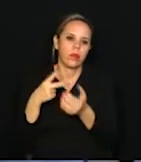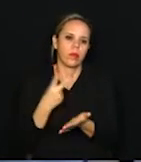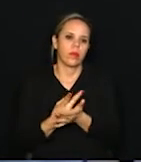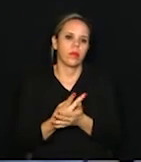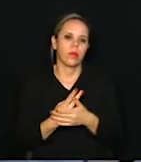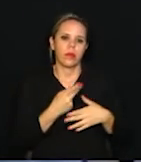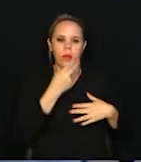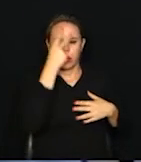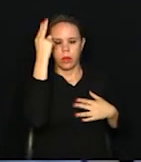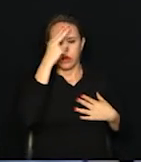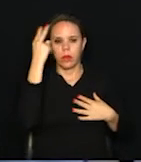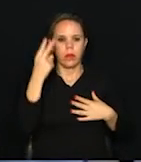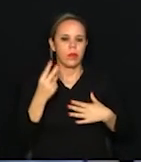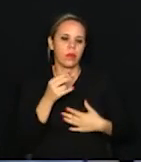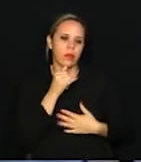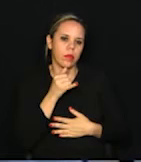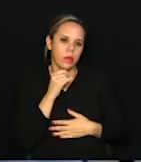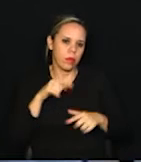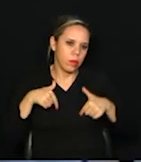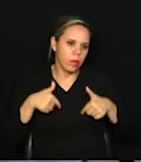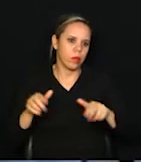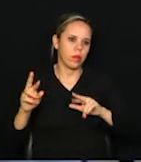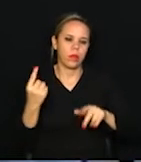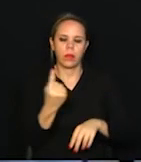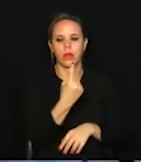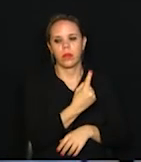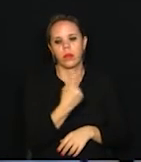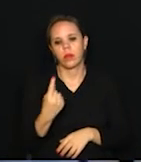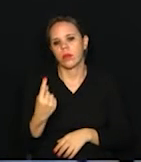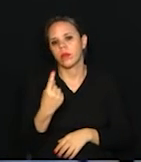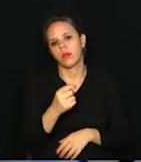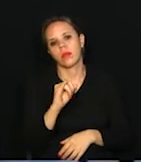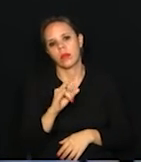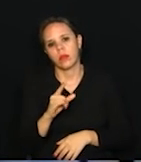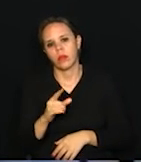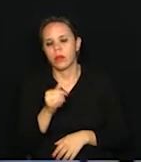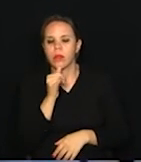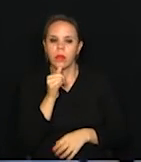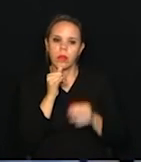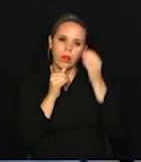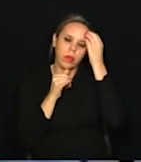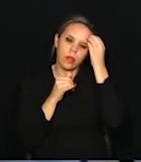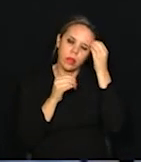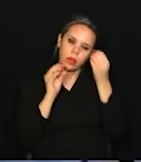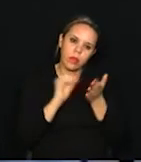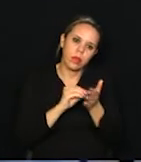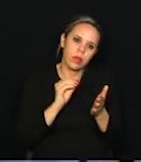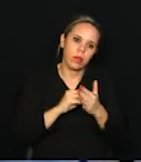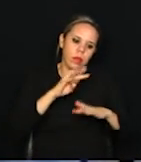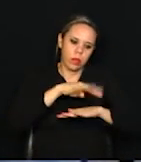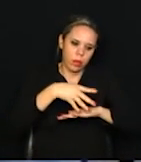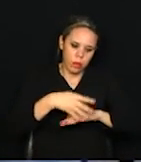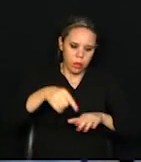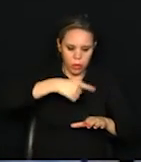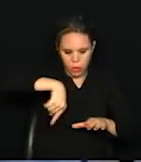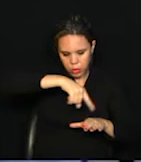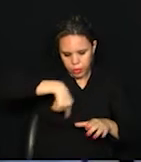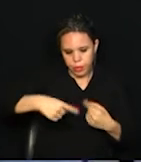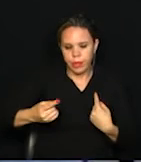ela estando alcoolizada. Ou seja, é atitude individual. Se fosse, por exemplo, falta de sinalização, buraco na